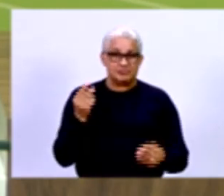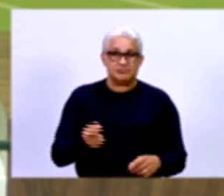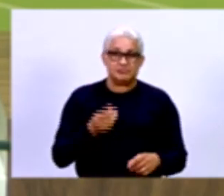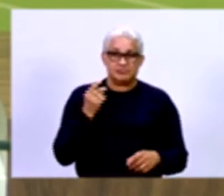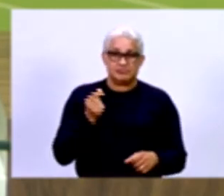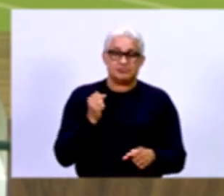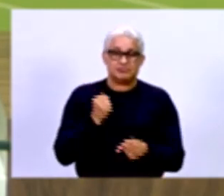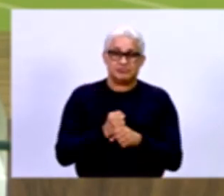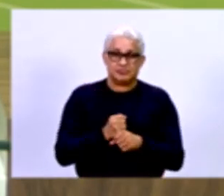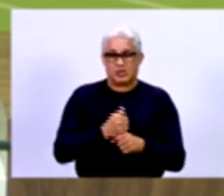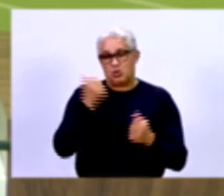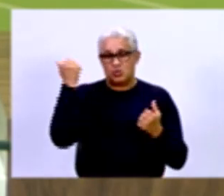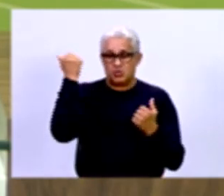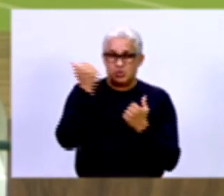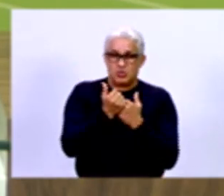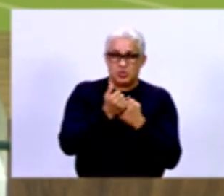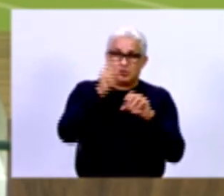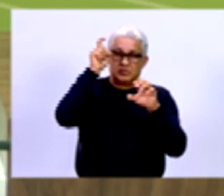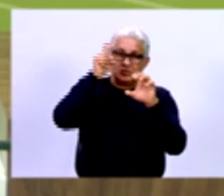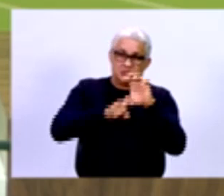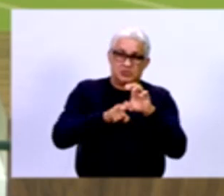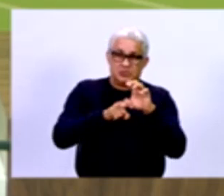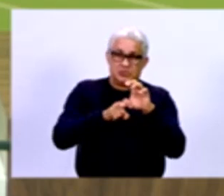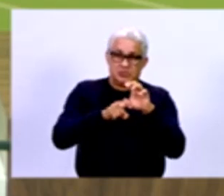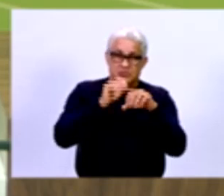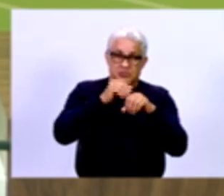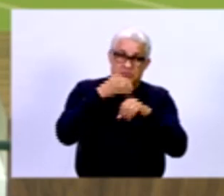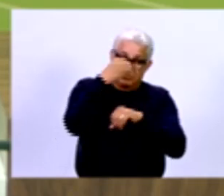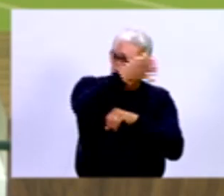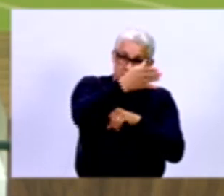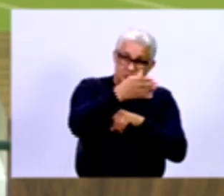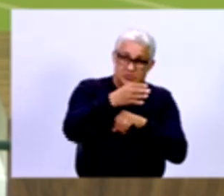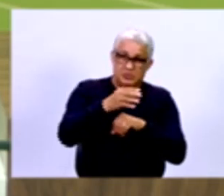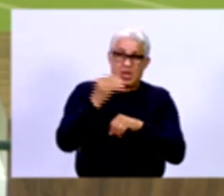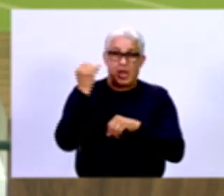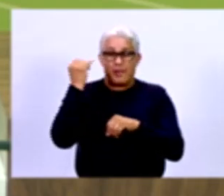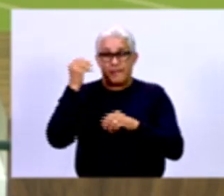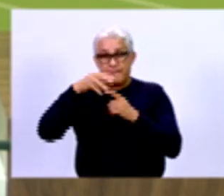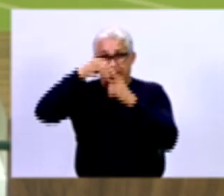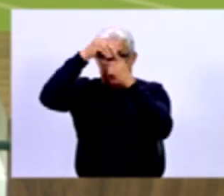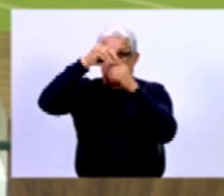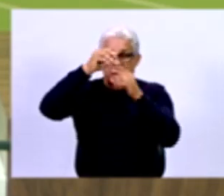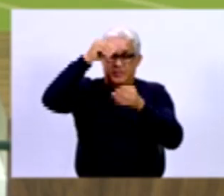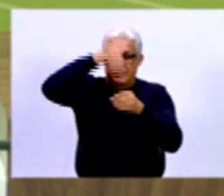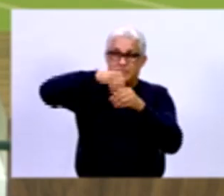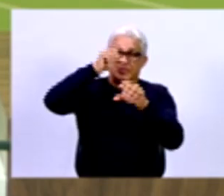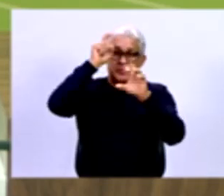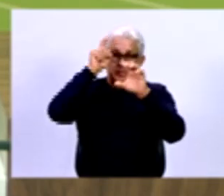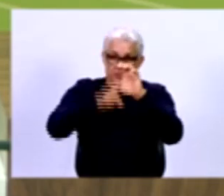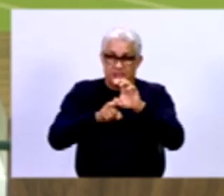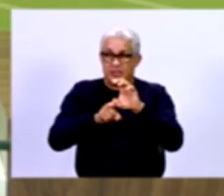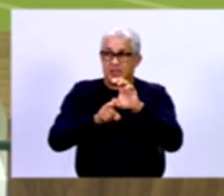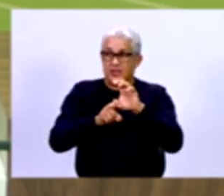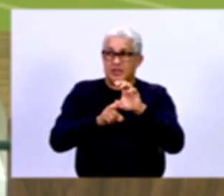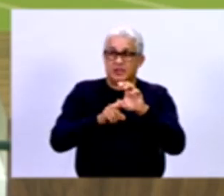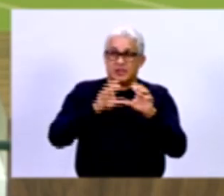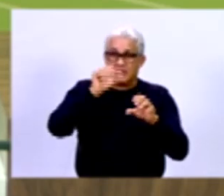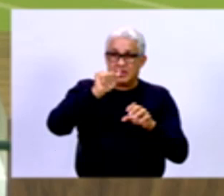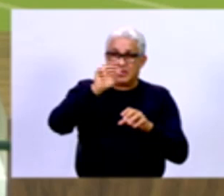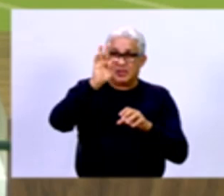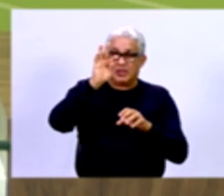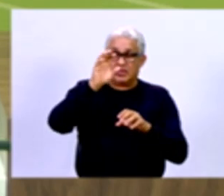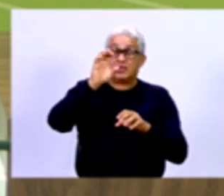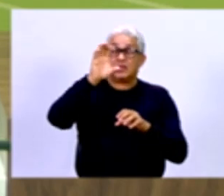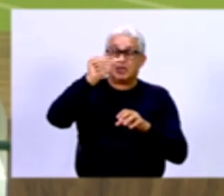conseguimos substituir a nossa dívida externa, principalmente por dívida interna. Se antigamente a gente falava talvez em dar o calote, que é não